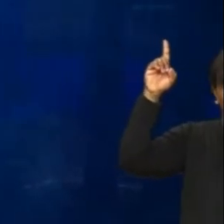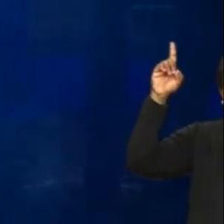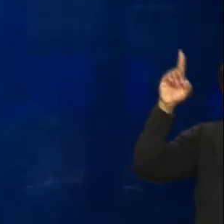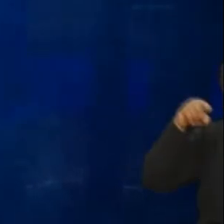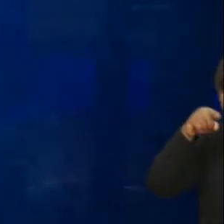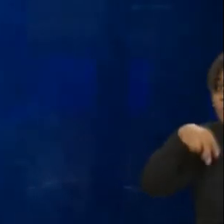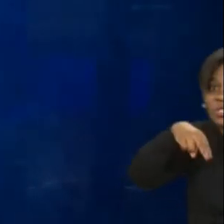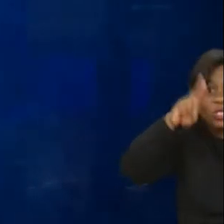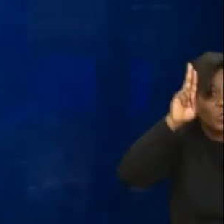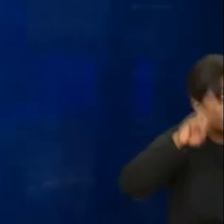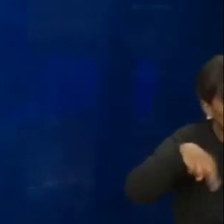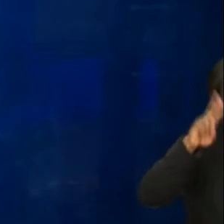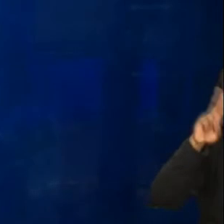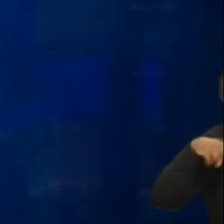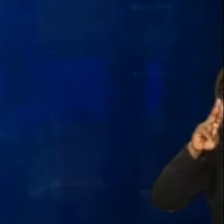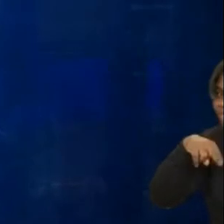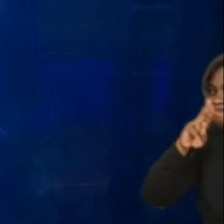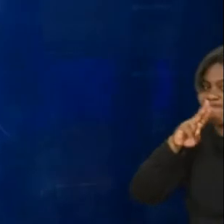que eu sinto a sua dor.